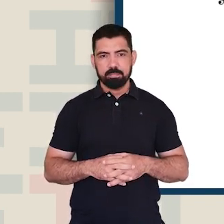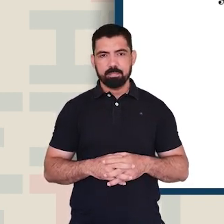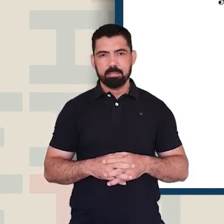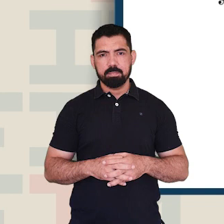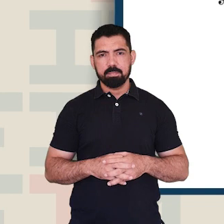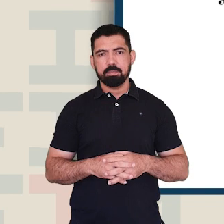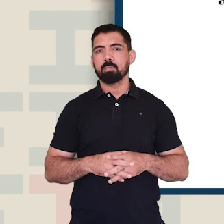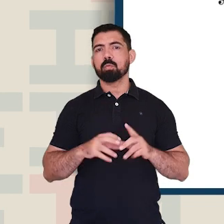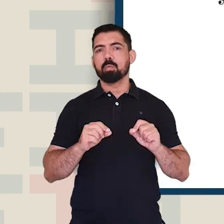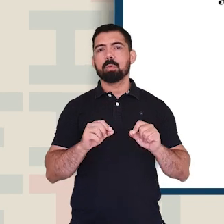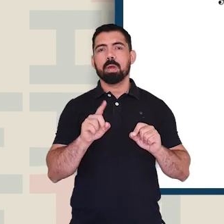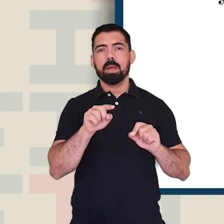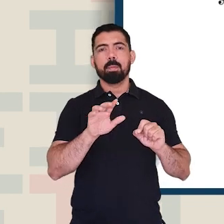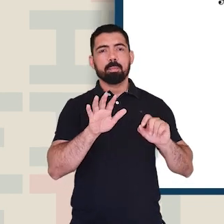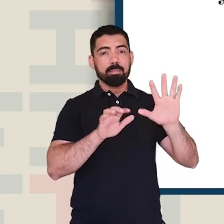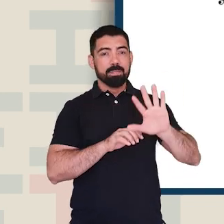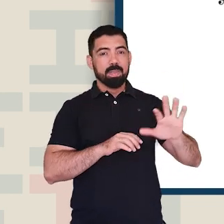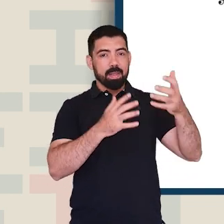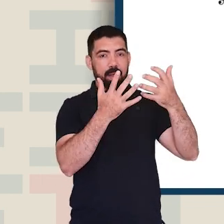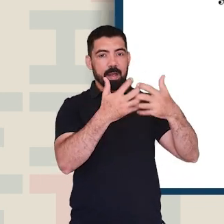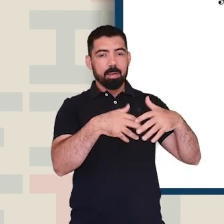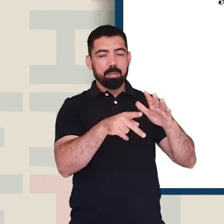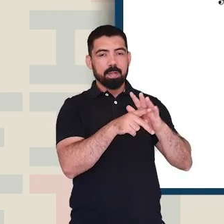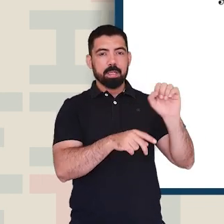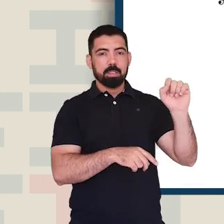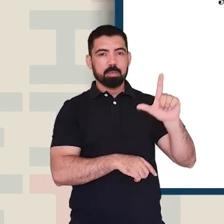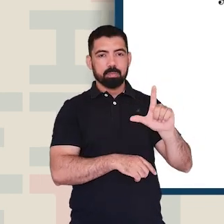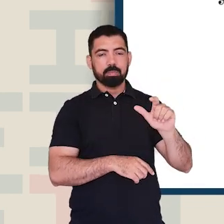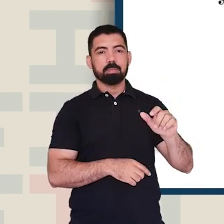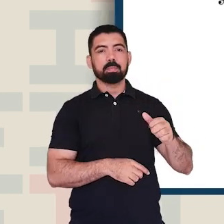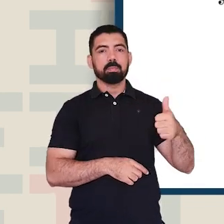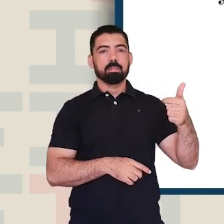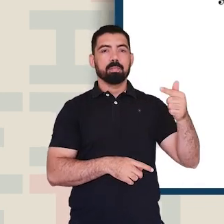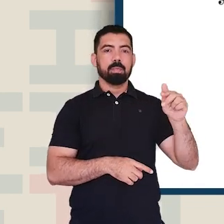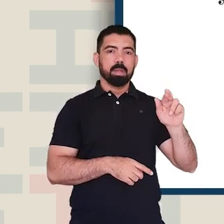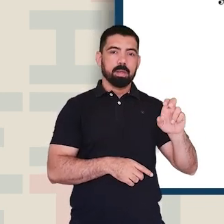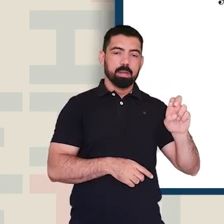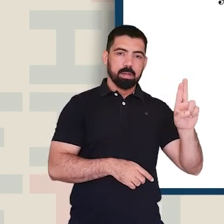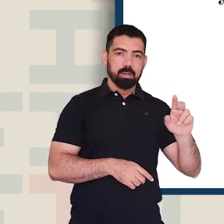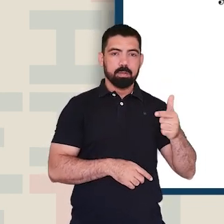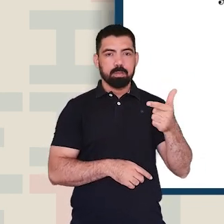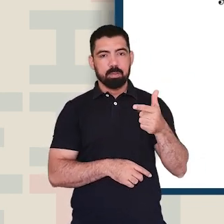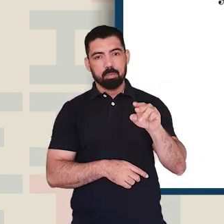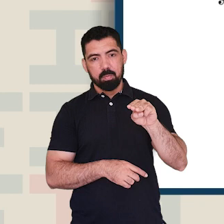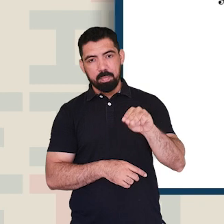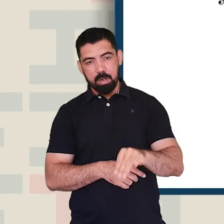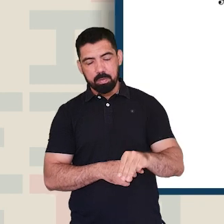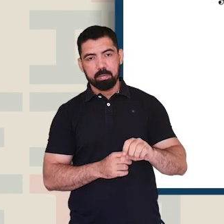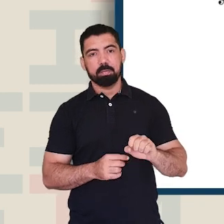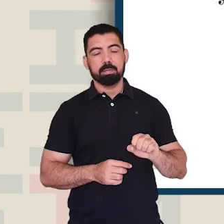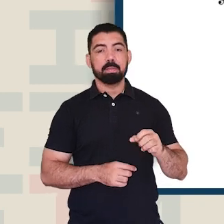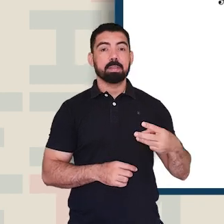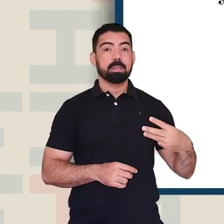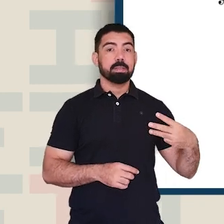Quase um campo harmônico de sol, né? Isso aí, primeiro grau, segundo grau menor,